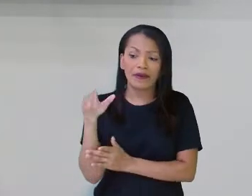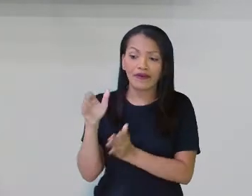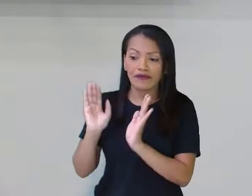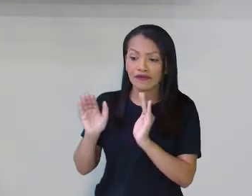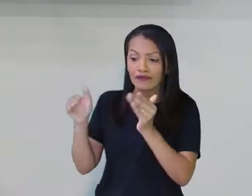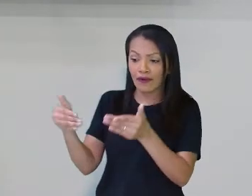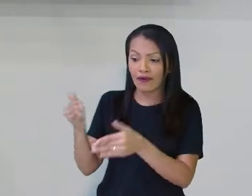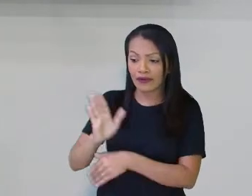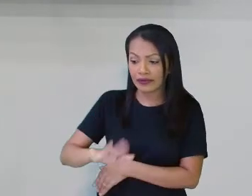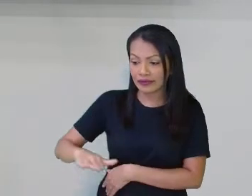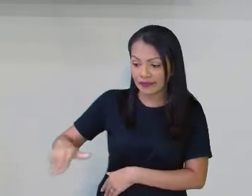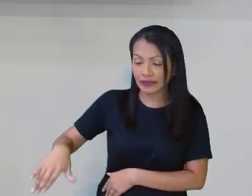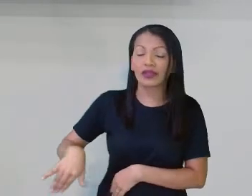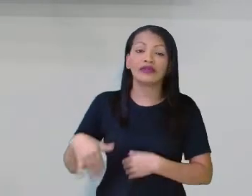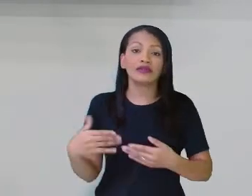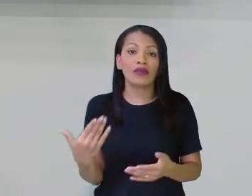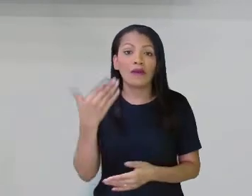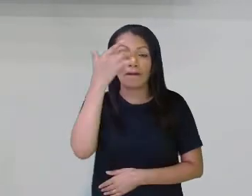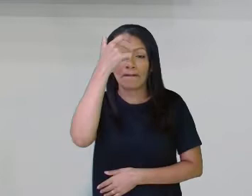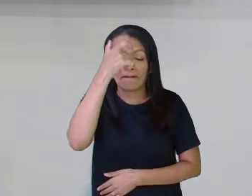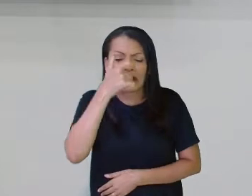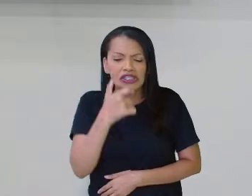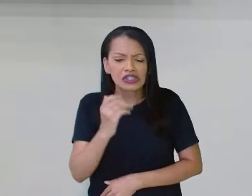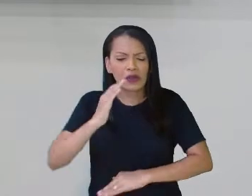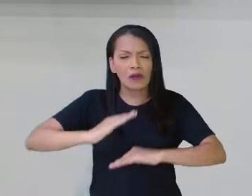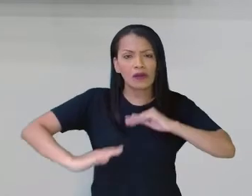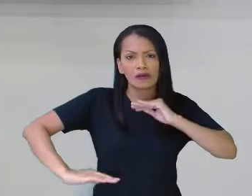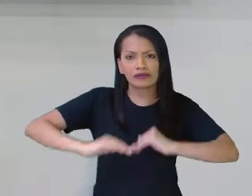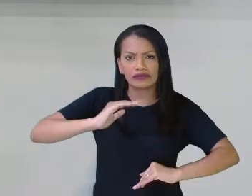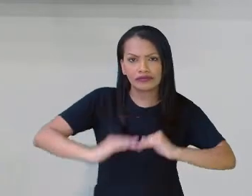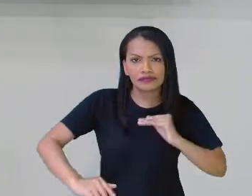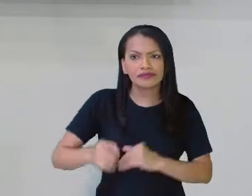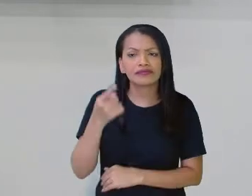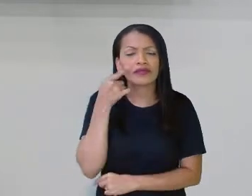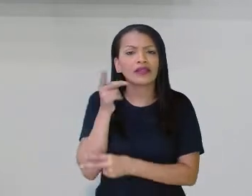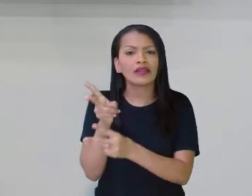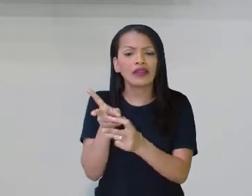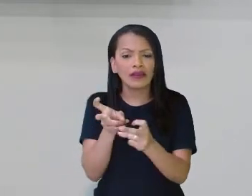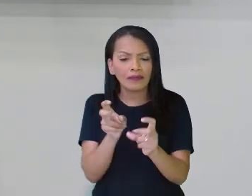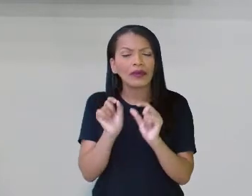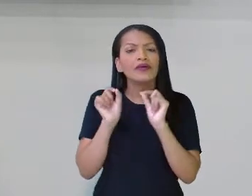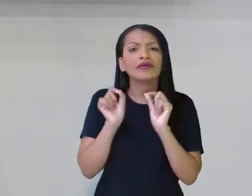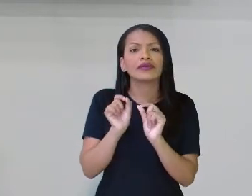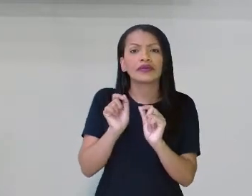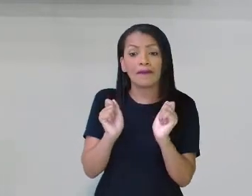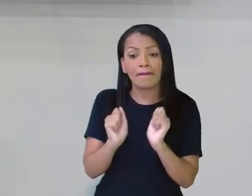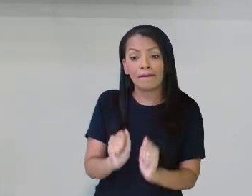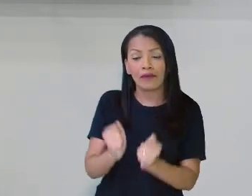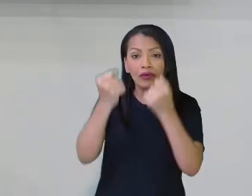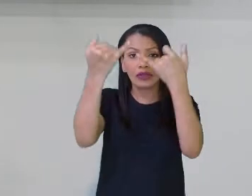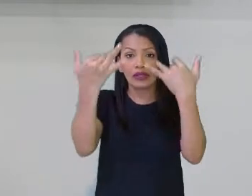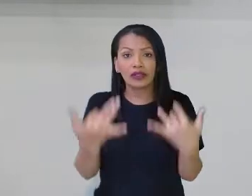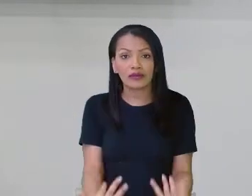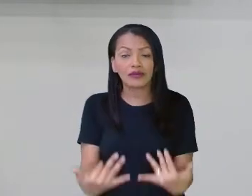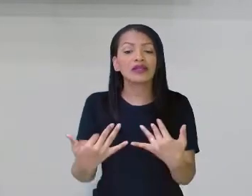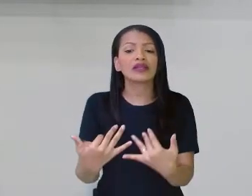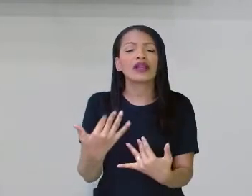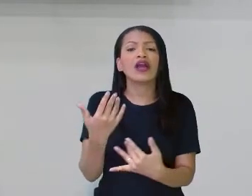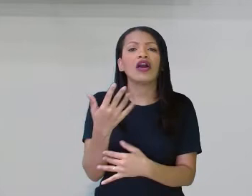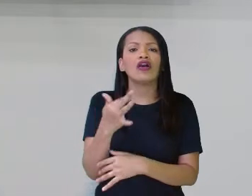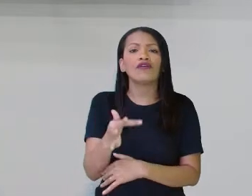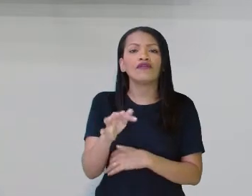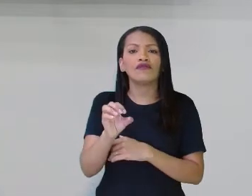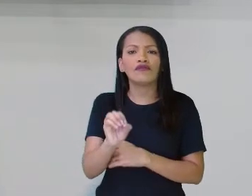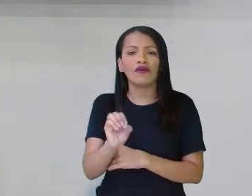eles estavam e eles perceberam que através desse fóssil, que aí o que é que a gente poderia explicar como fóssil? Eu poderia até